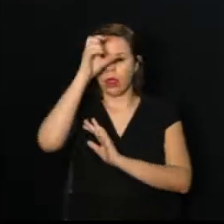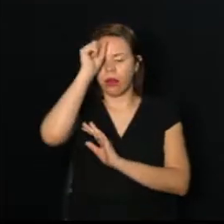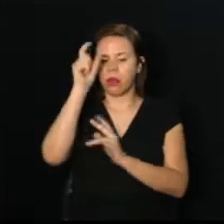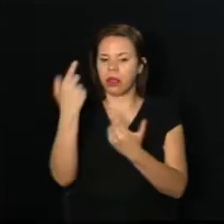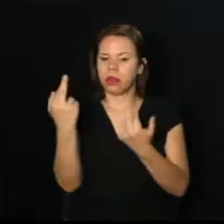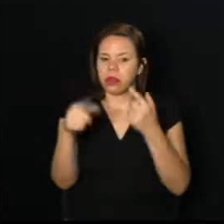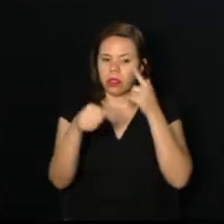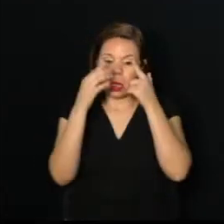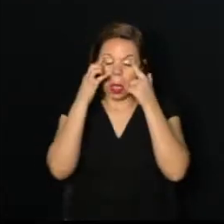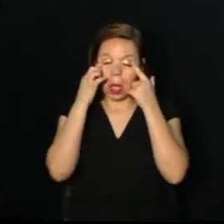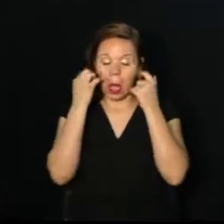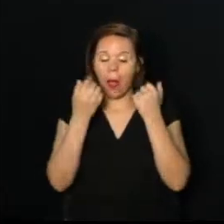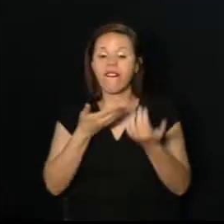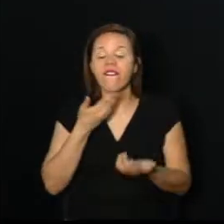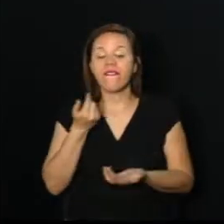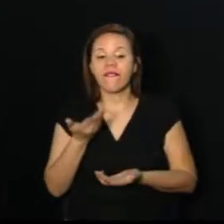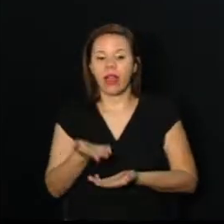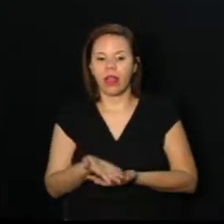Fácil,